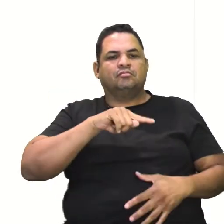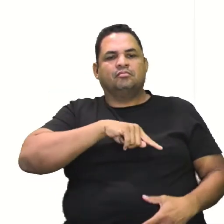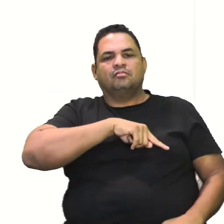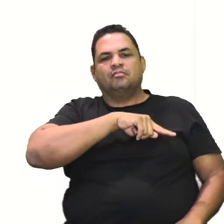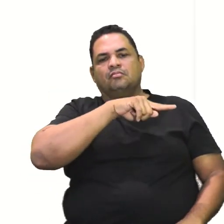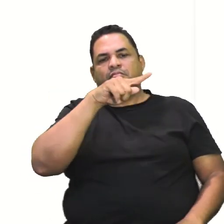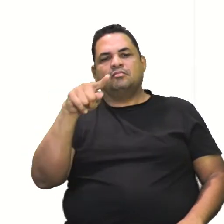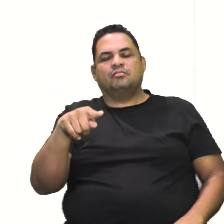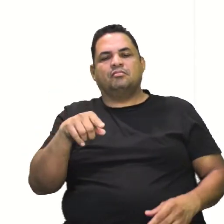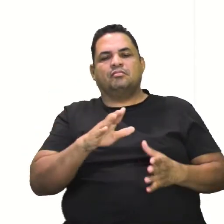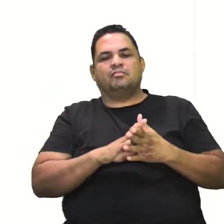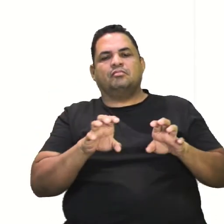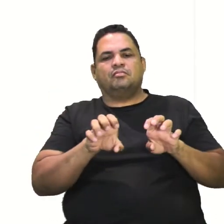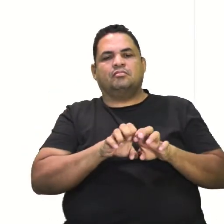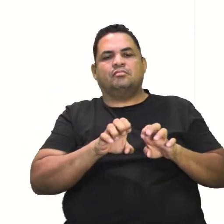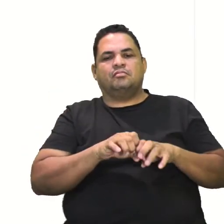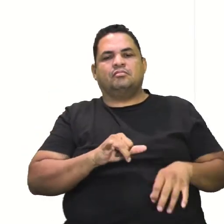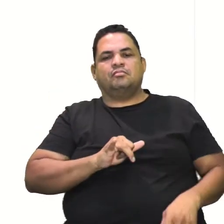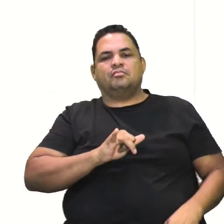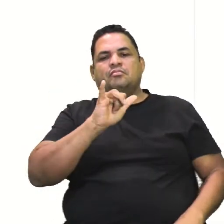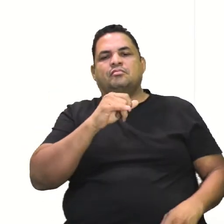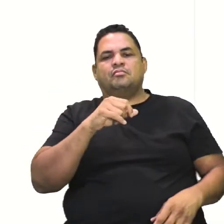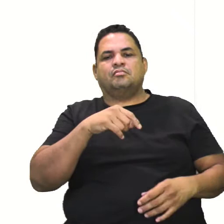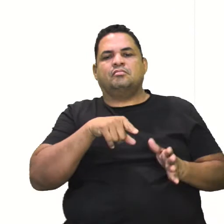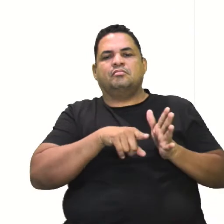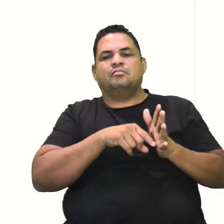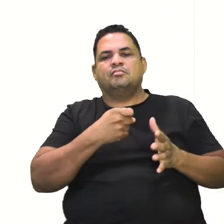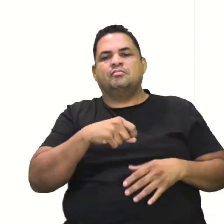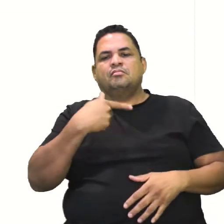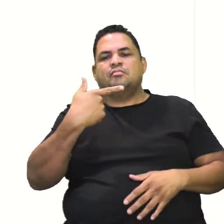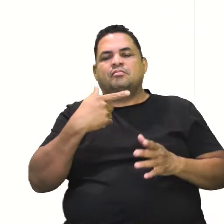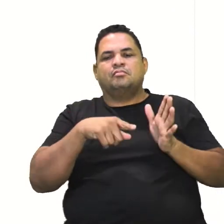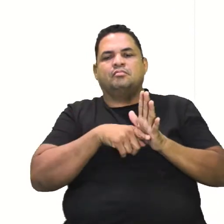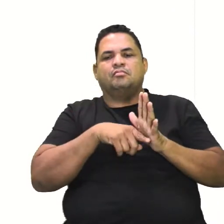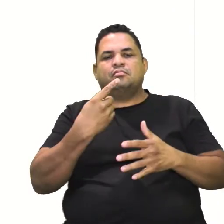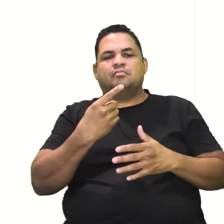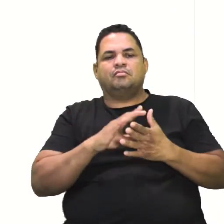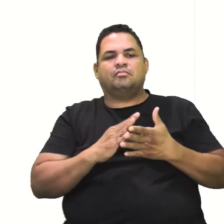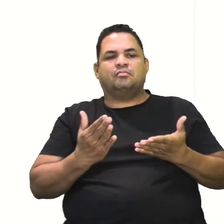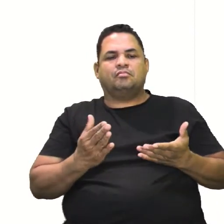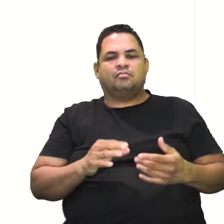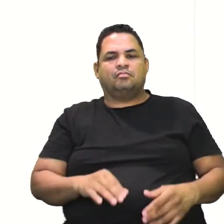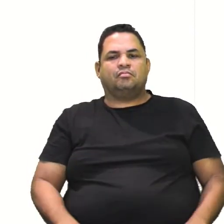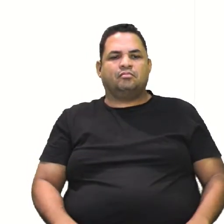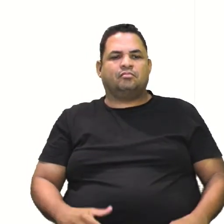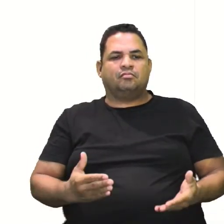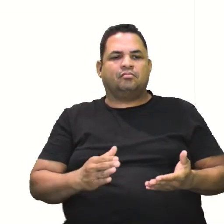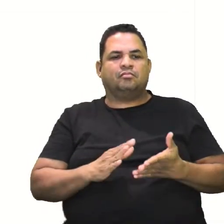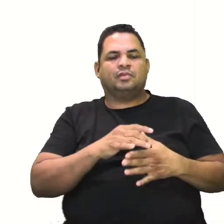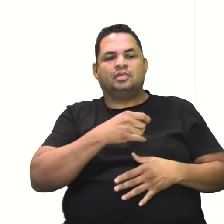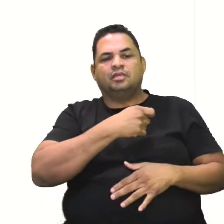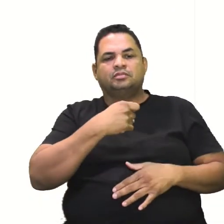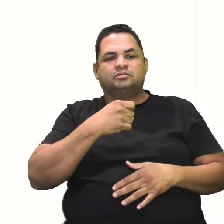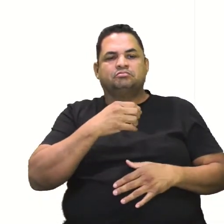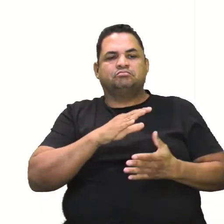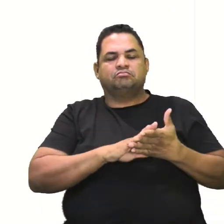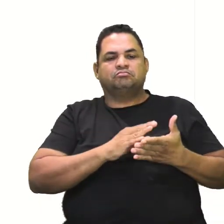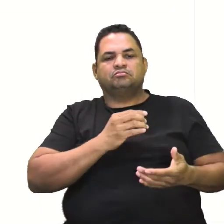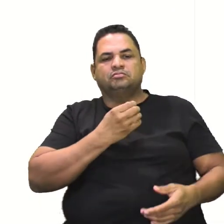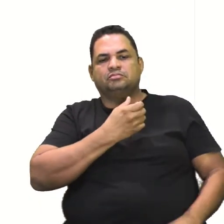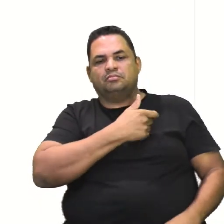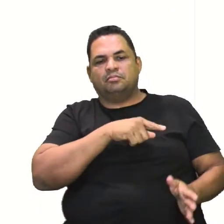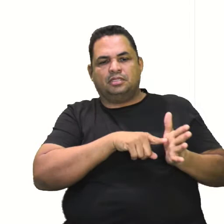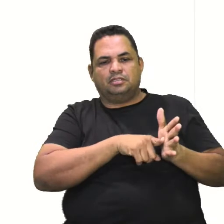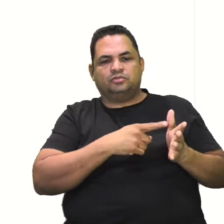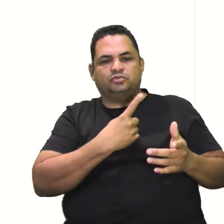Segundo, é a parábola de equação y igual a menos x² menos 1, com x variando de menos